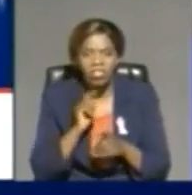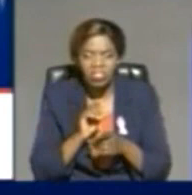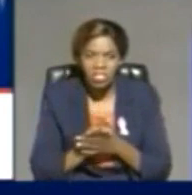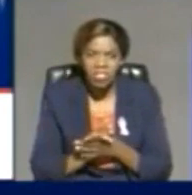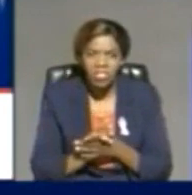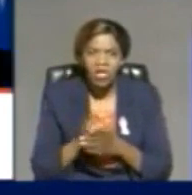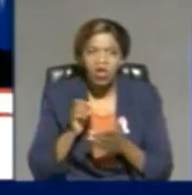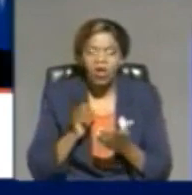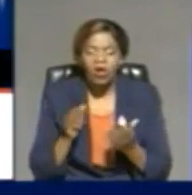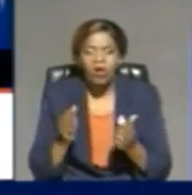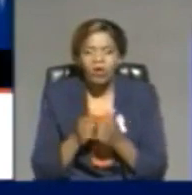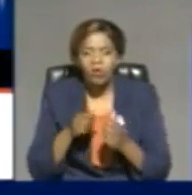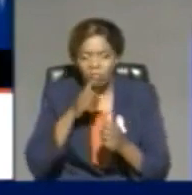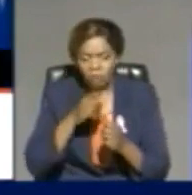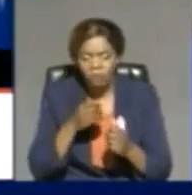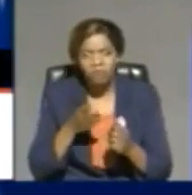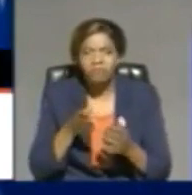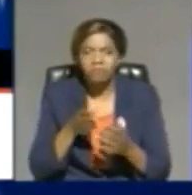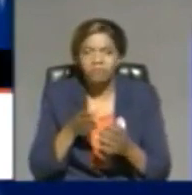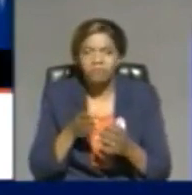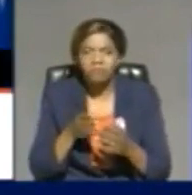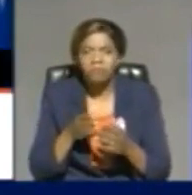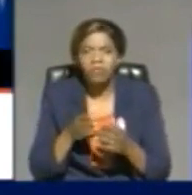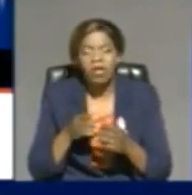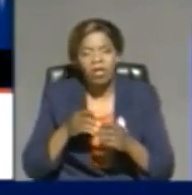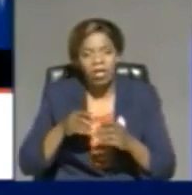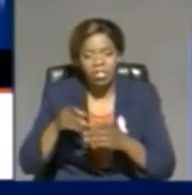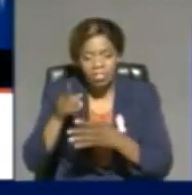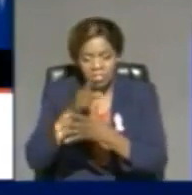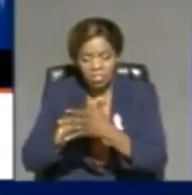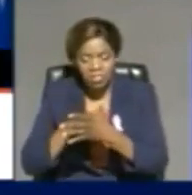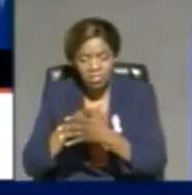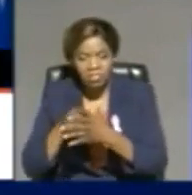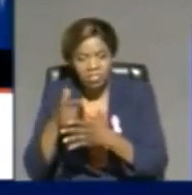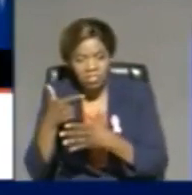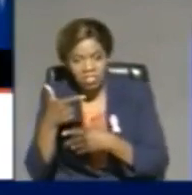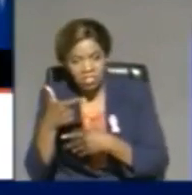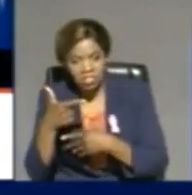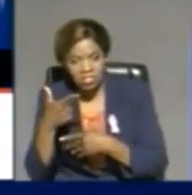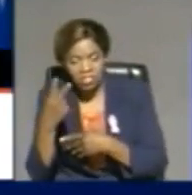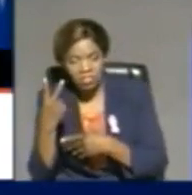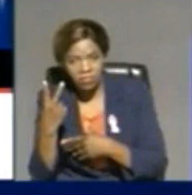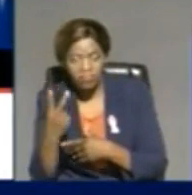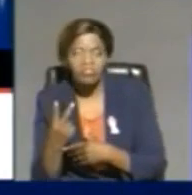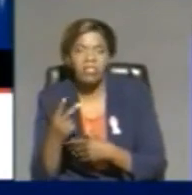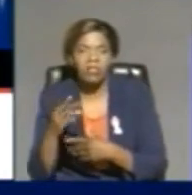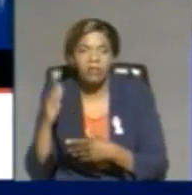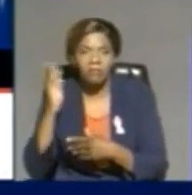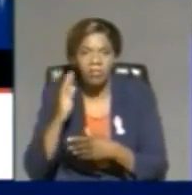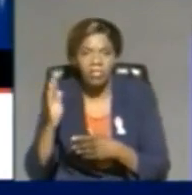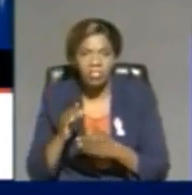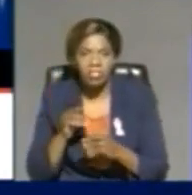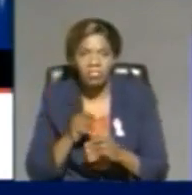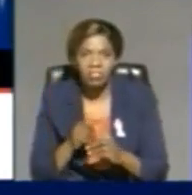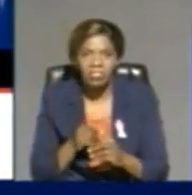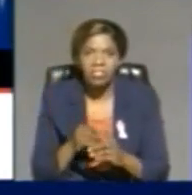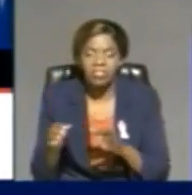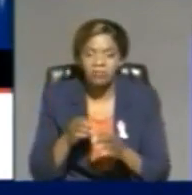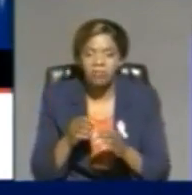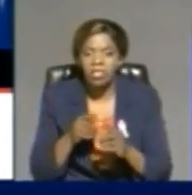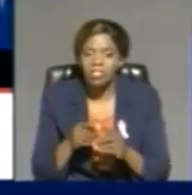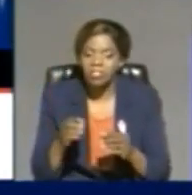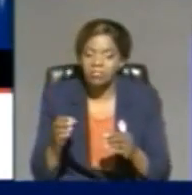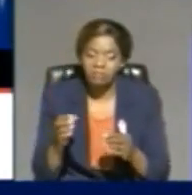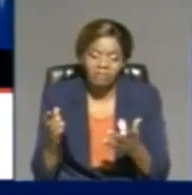é algo surreal um ex-deputado receber atirando a Polícia